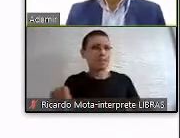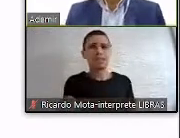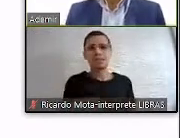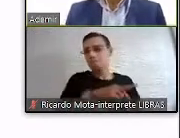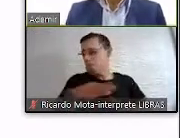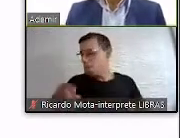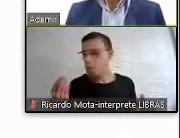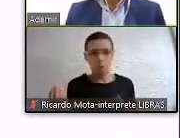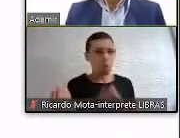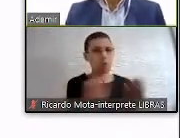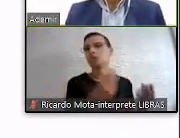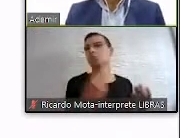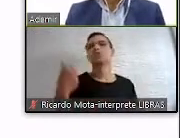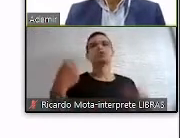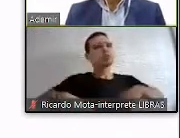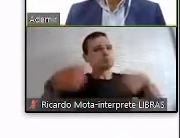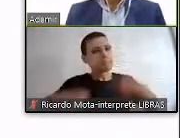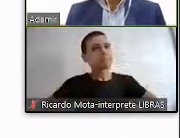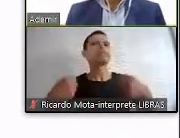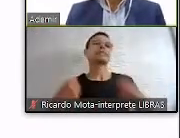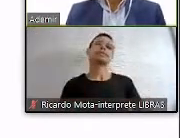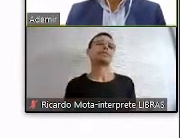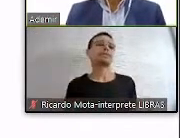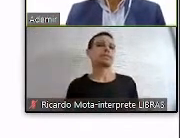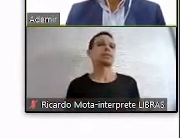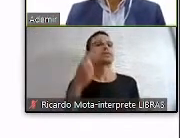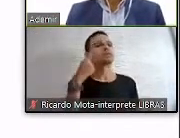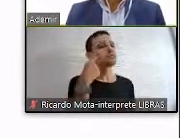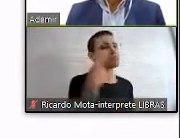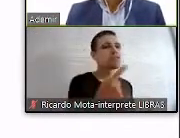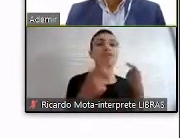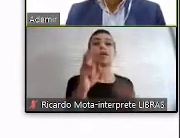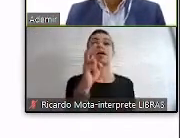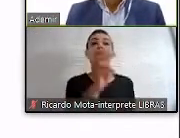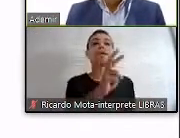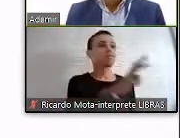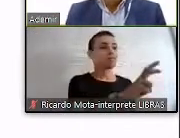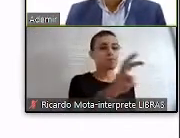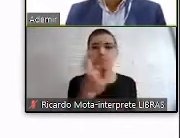atividades que deverão estar presentes nos nossos técnicos industriais.